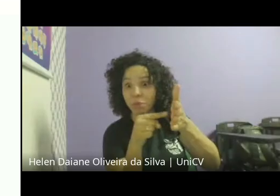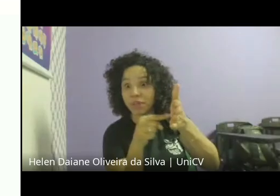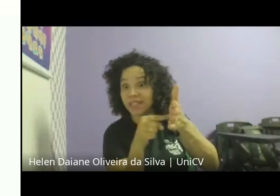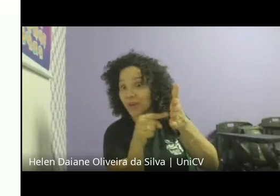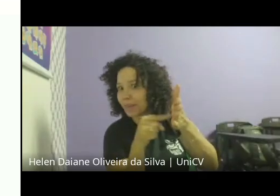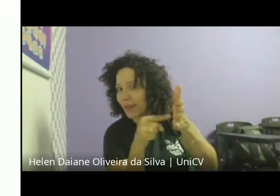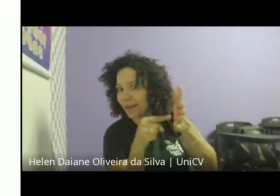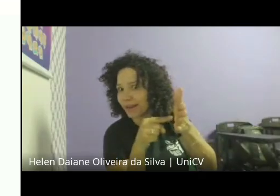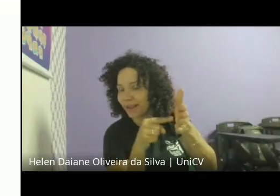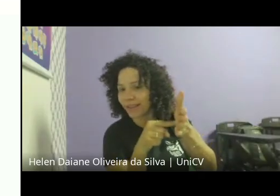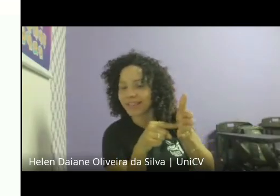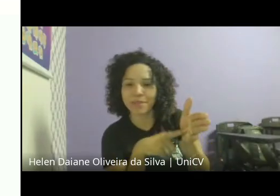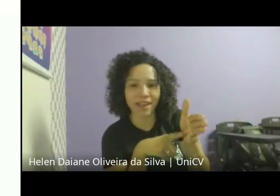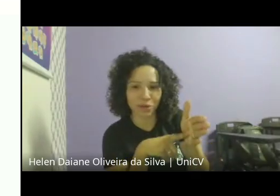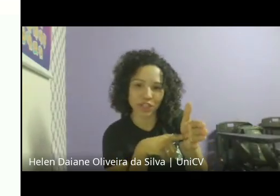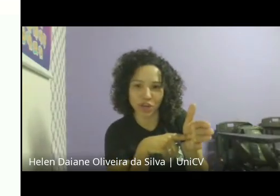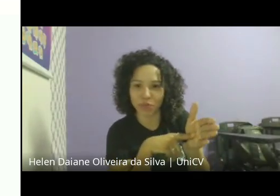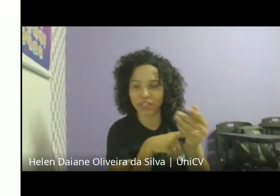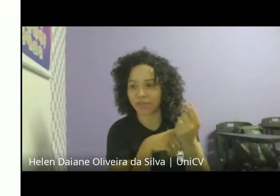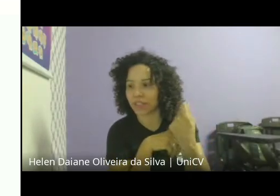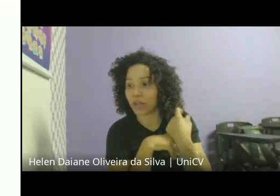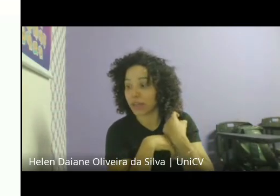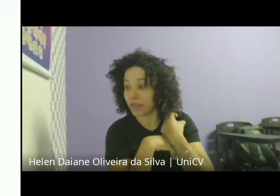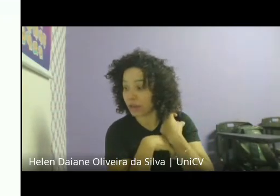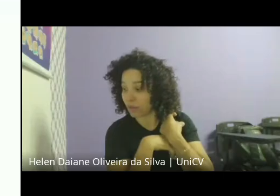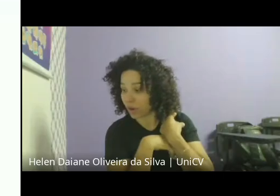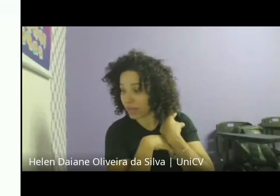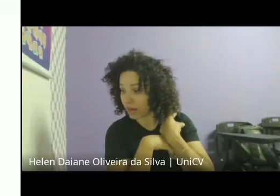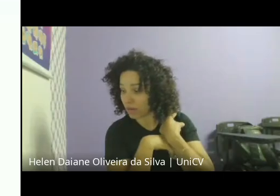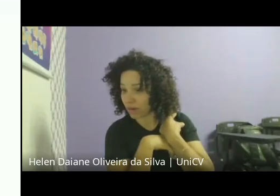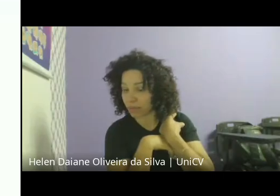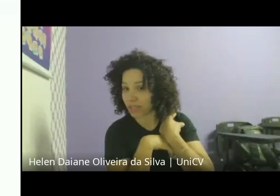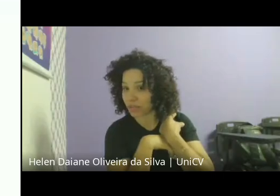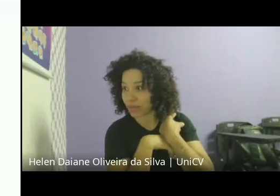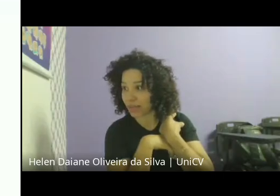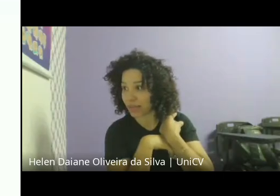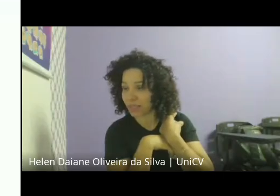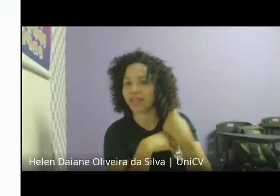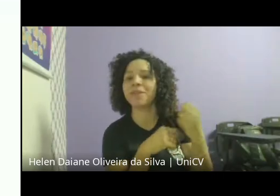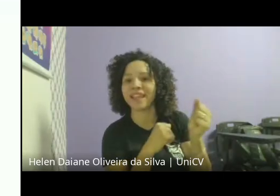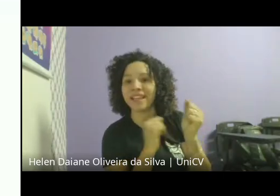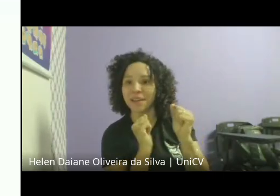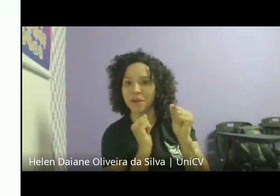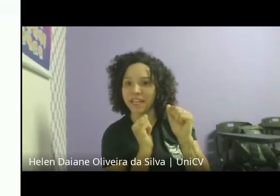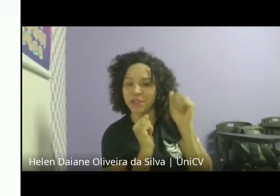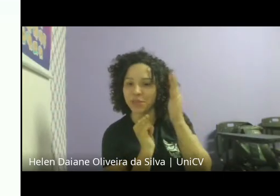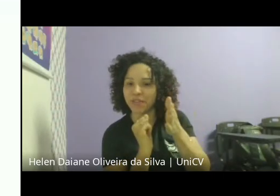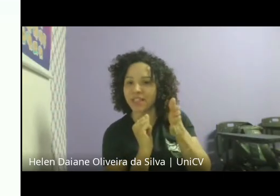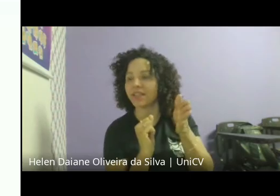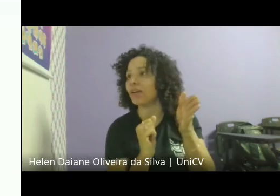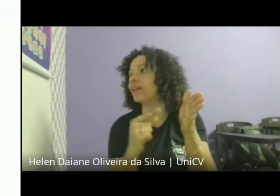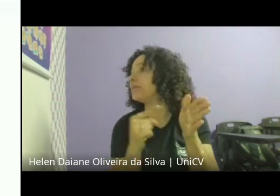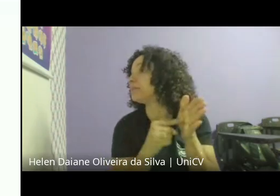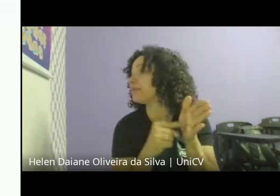Mas eu não posso nem olhar para ele, né? Sabe aquela quando a gente tá conversando e fala assim, ó, não olha agora, mas olha aquela menina. Então, em Libras a gente pega e